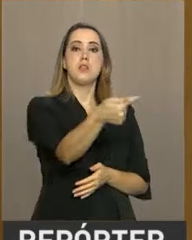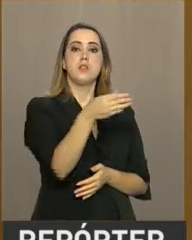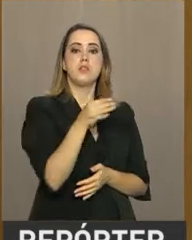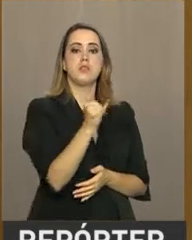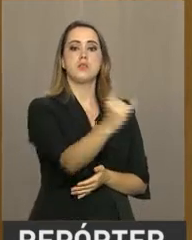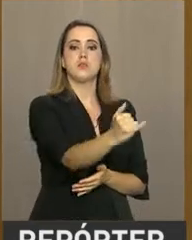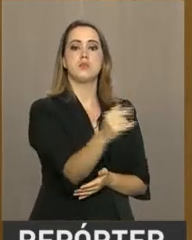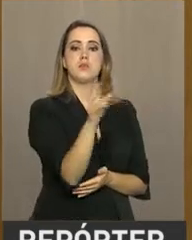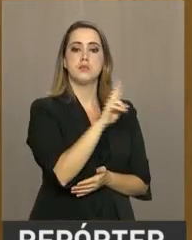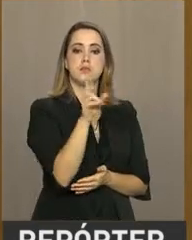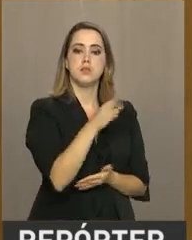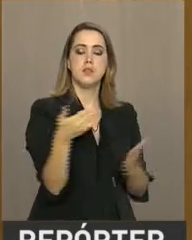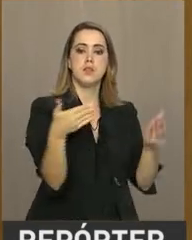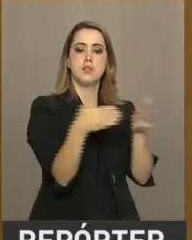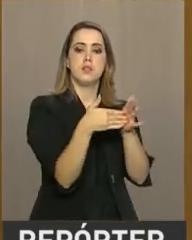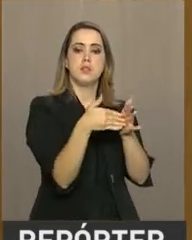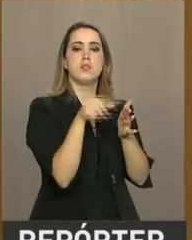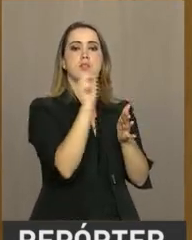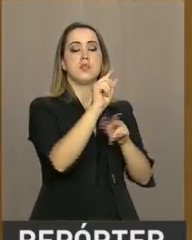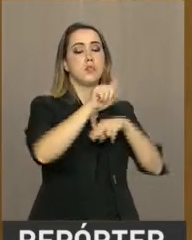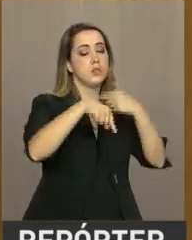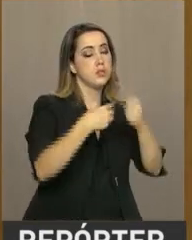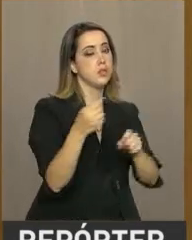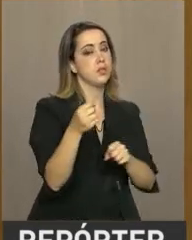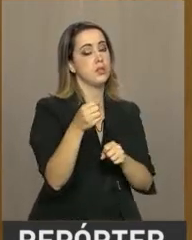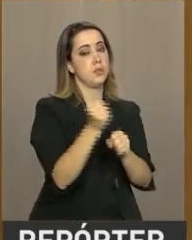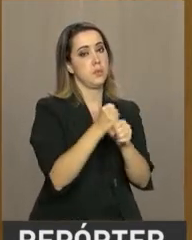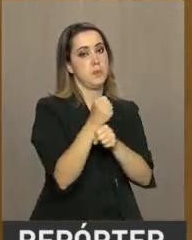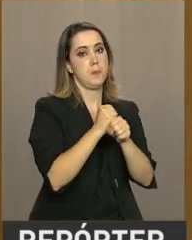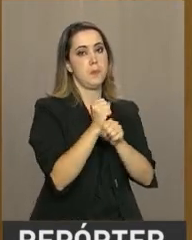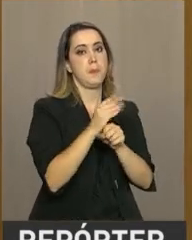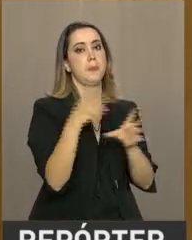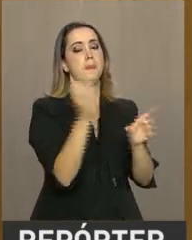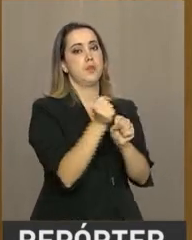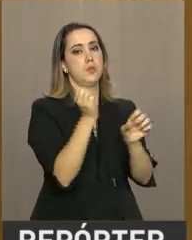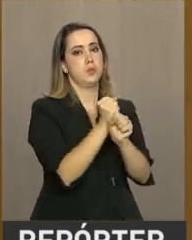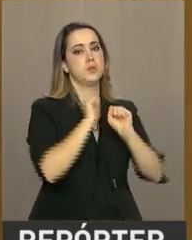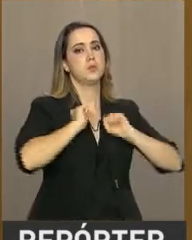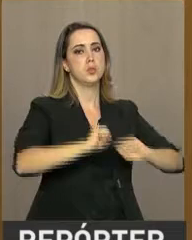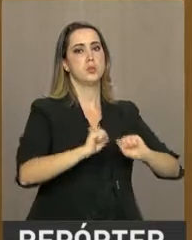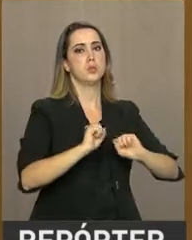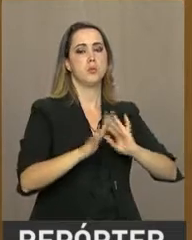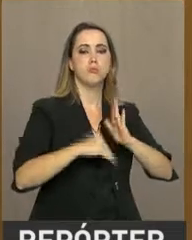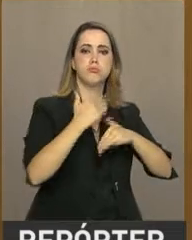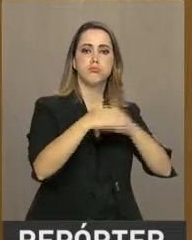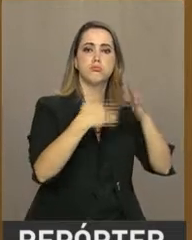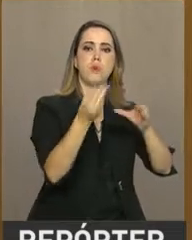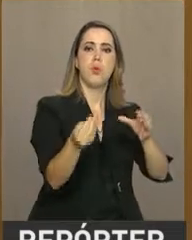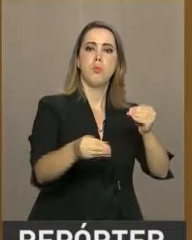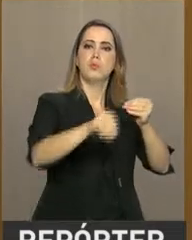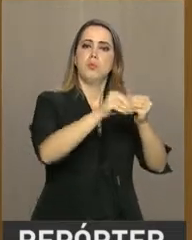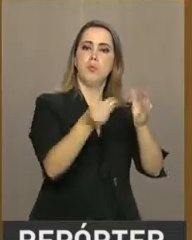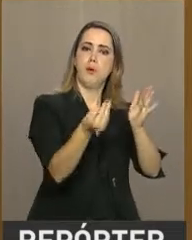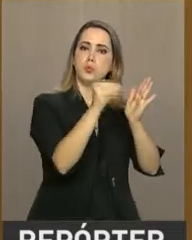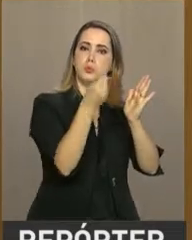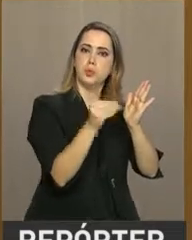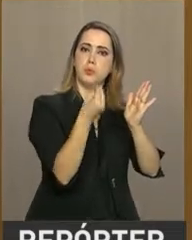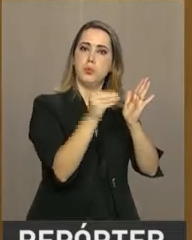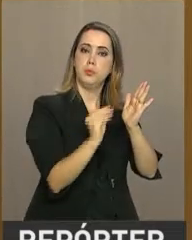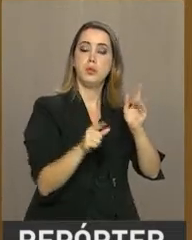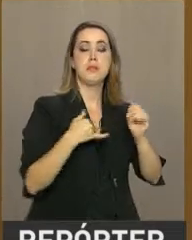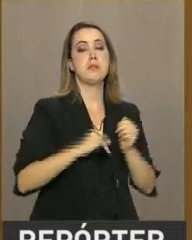até o final do ano que vem e orçamento e se pode inclusive ser incrementado a depender